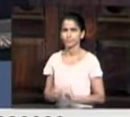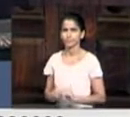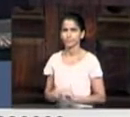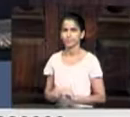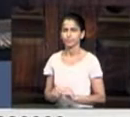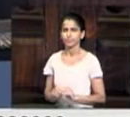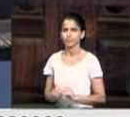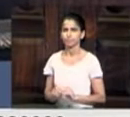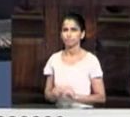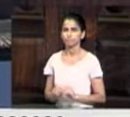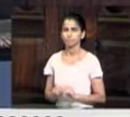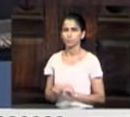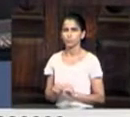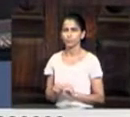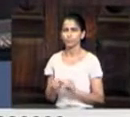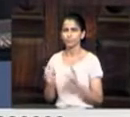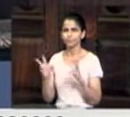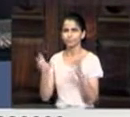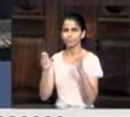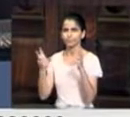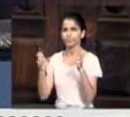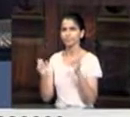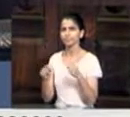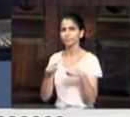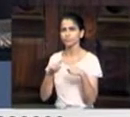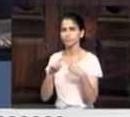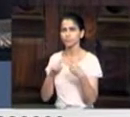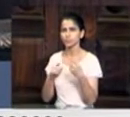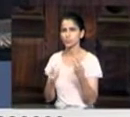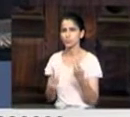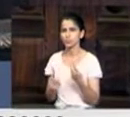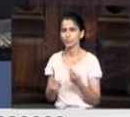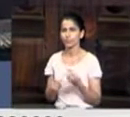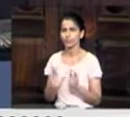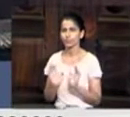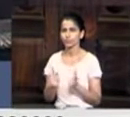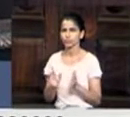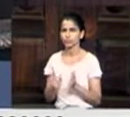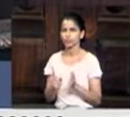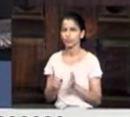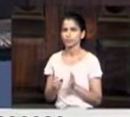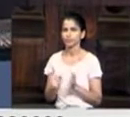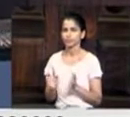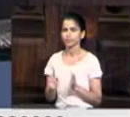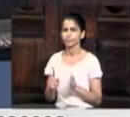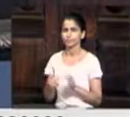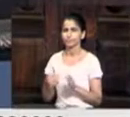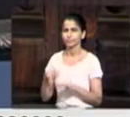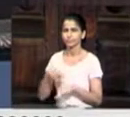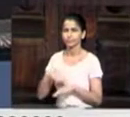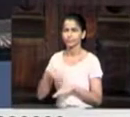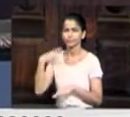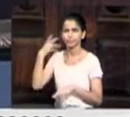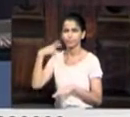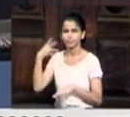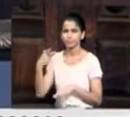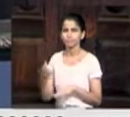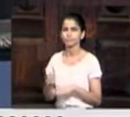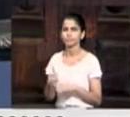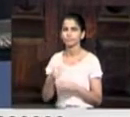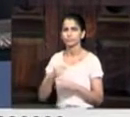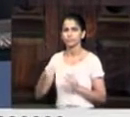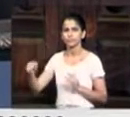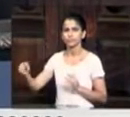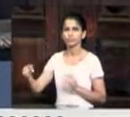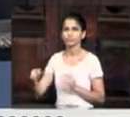a respeito de dois temas que abordei nesta tribuna ao longo desta semana e que